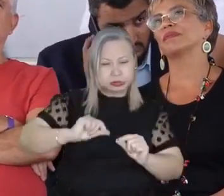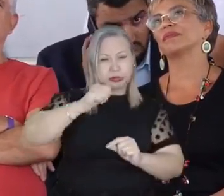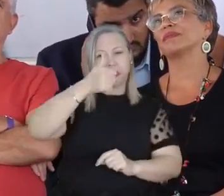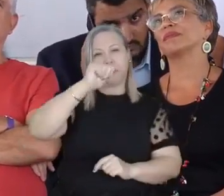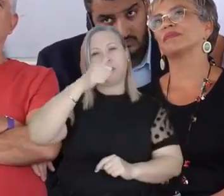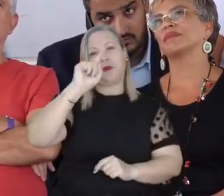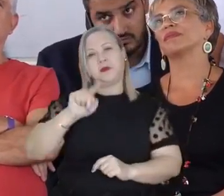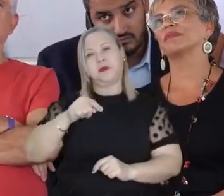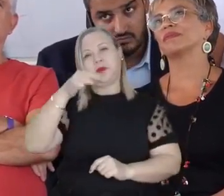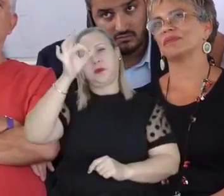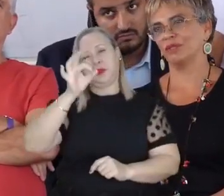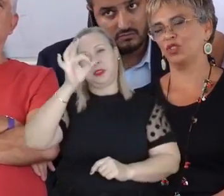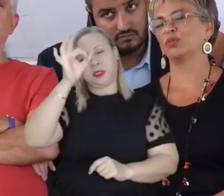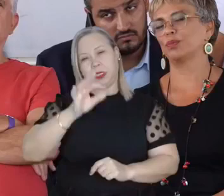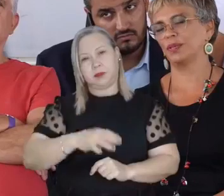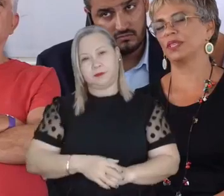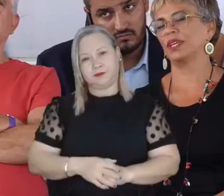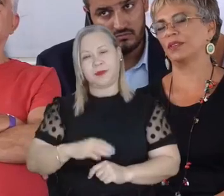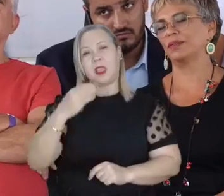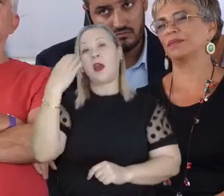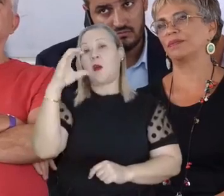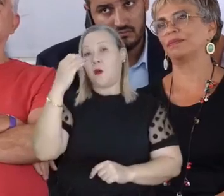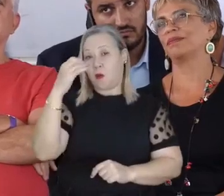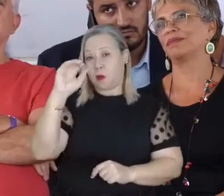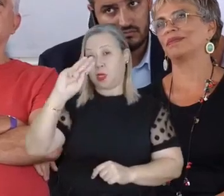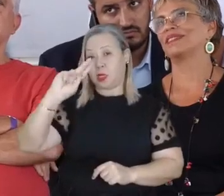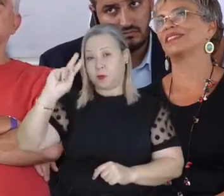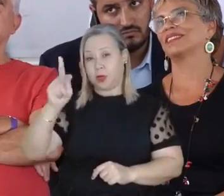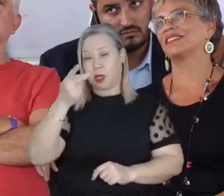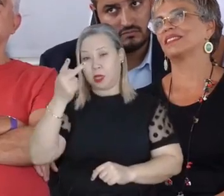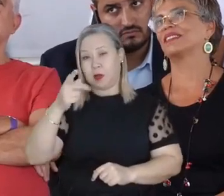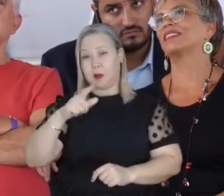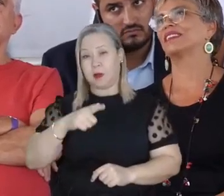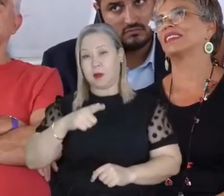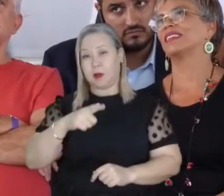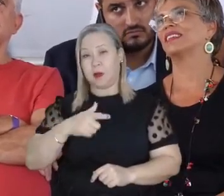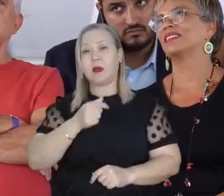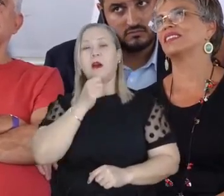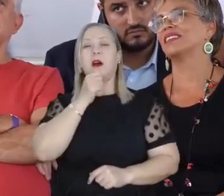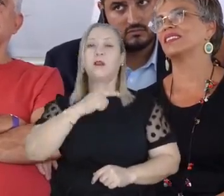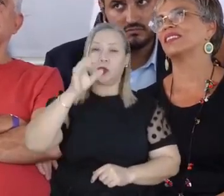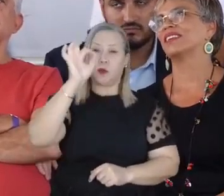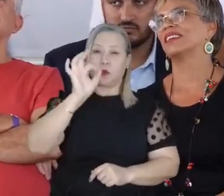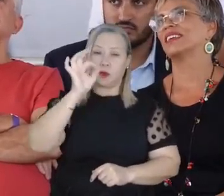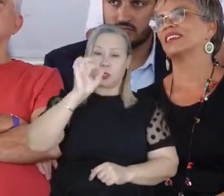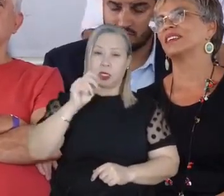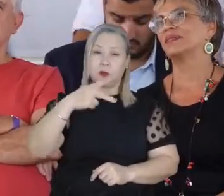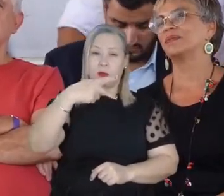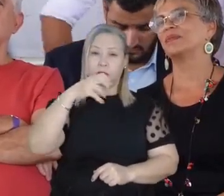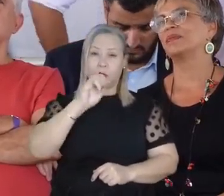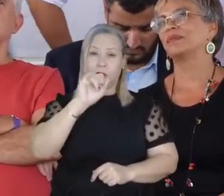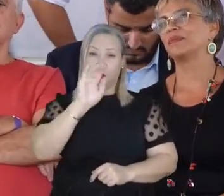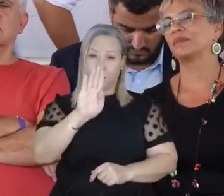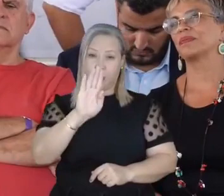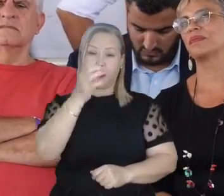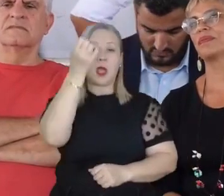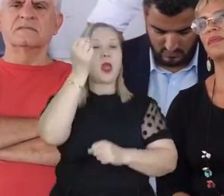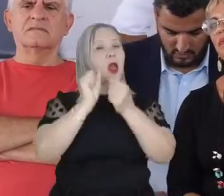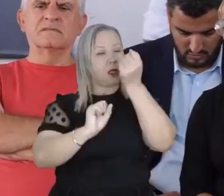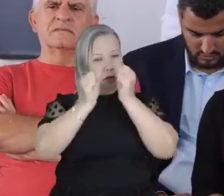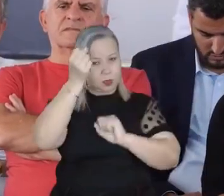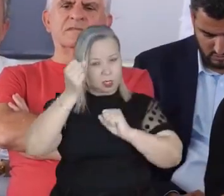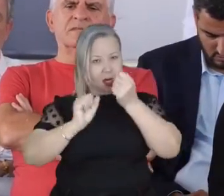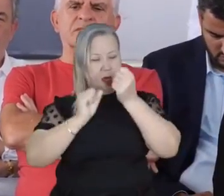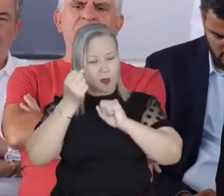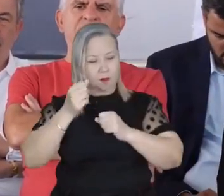Contagem ainda tem 21% do seu PIB é industrial. numa demonstração que